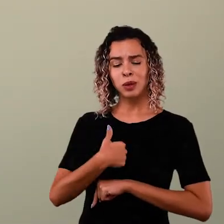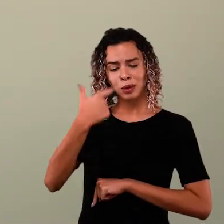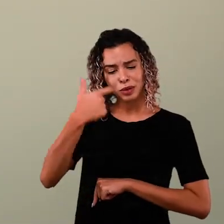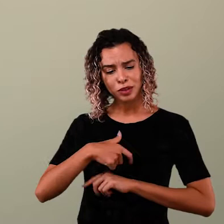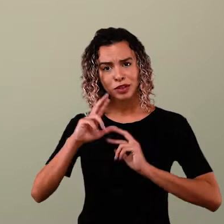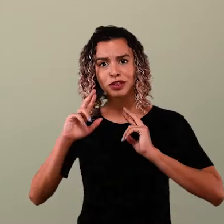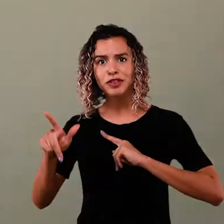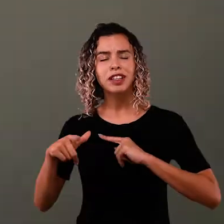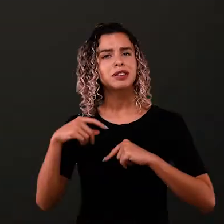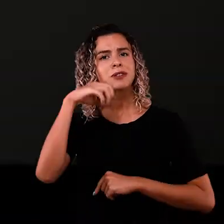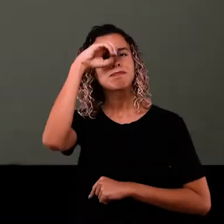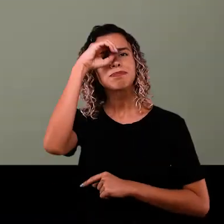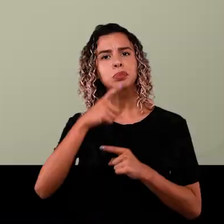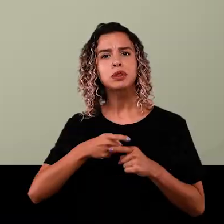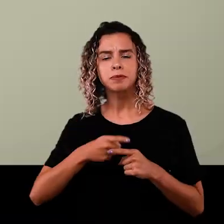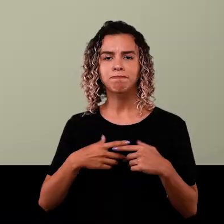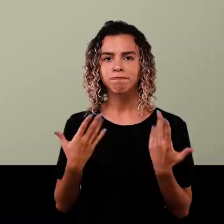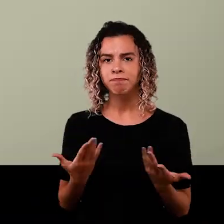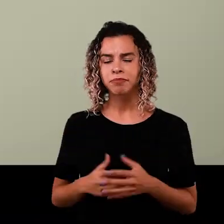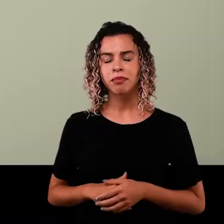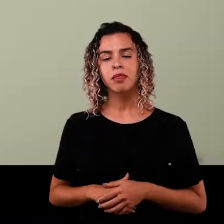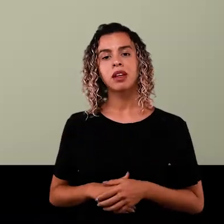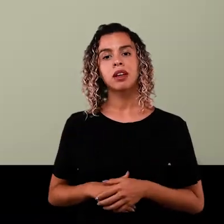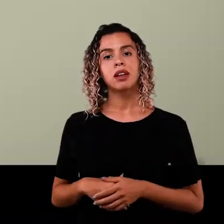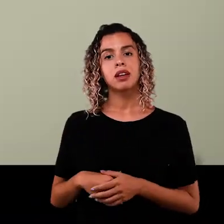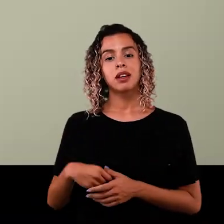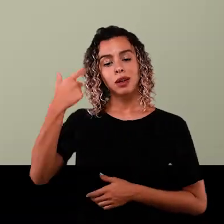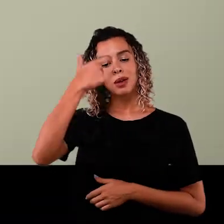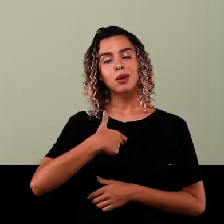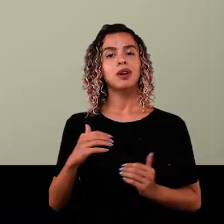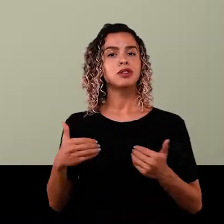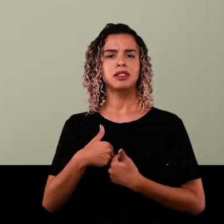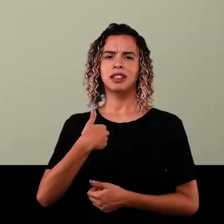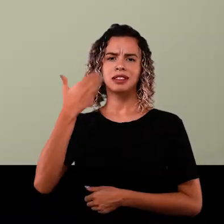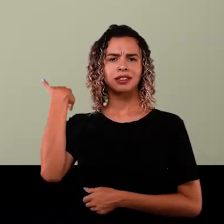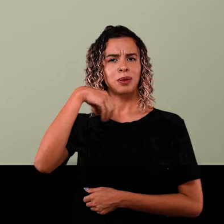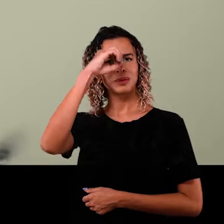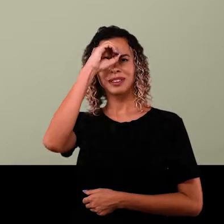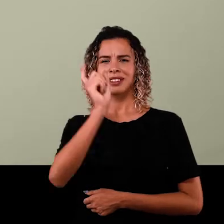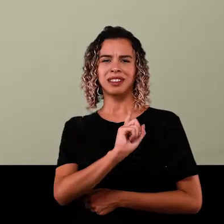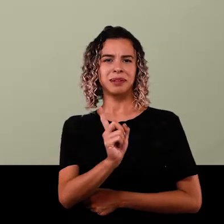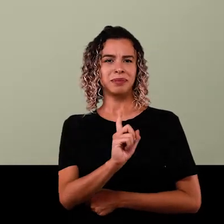diferente e você não sabe o que acontece. E tudo isso por não saber quem era. E ainda nesse tempo, você acaba criando